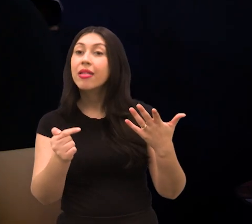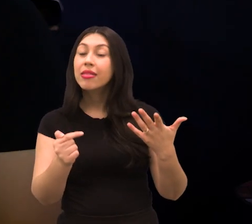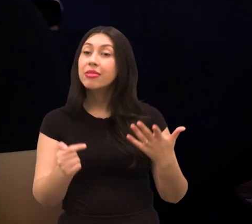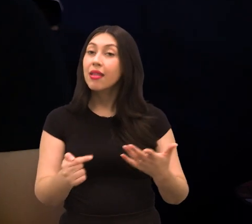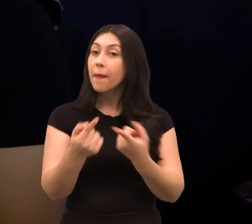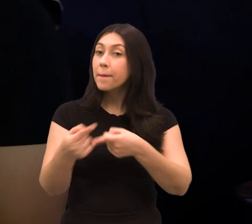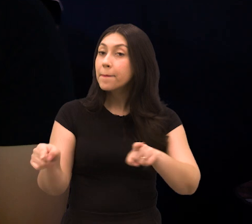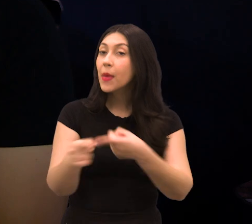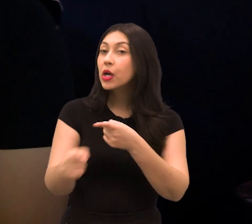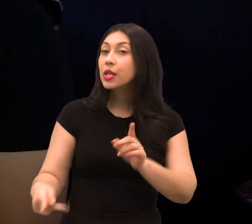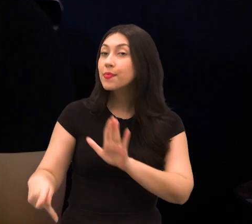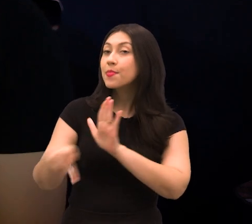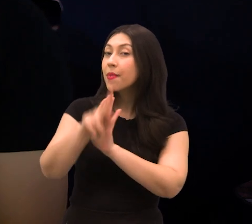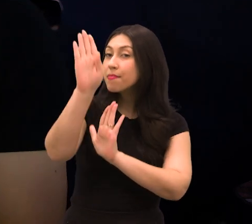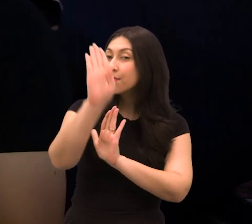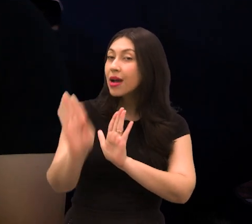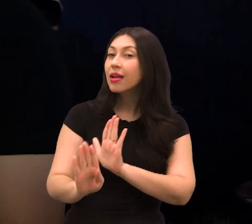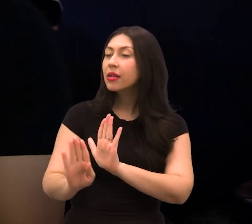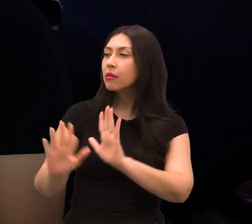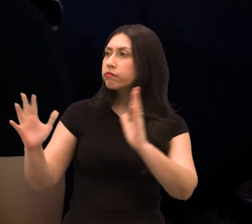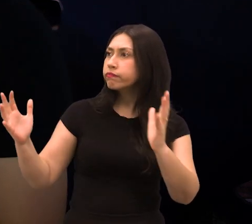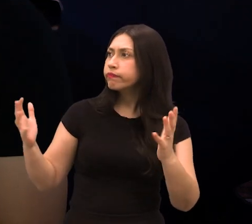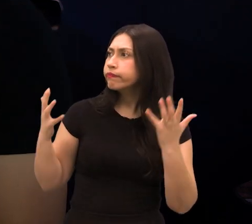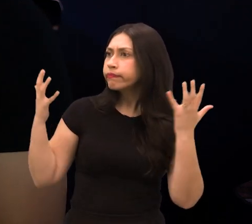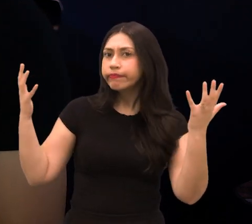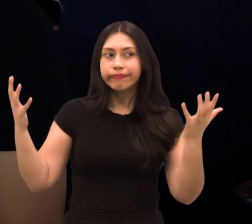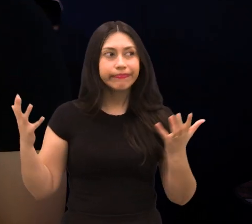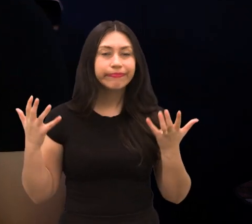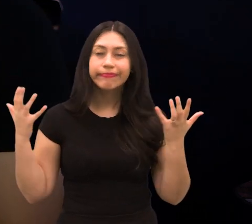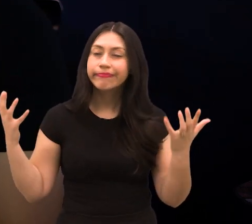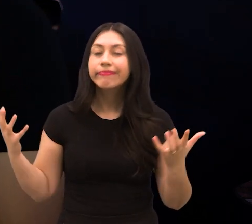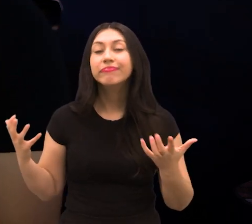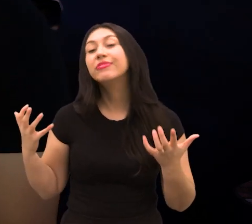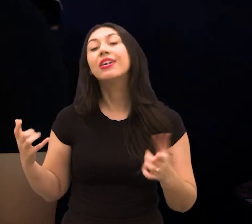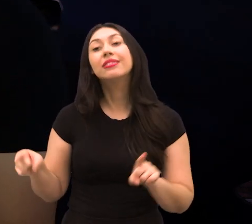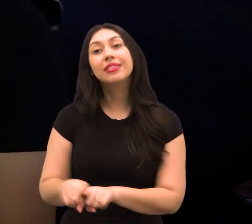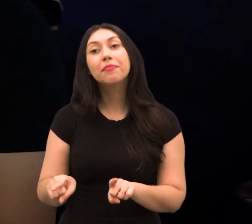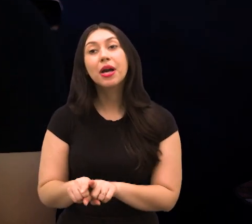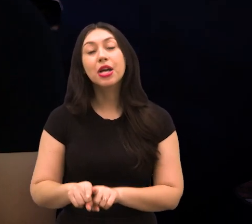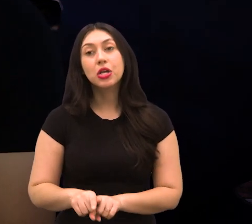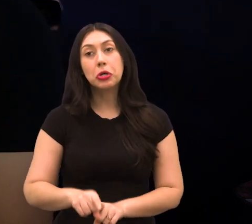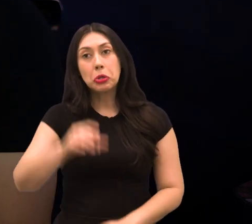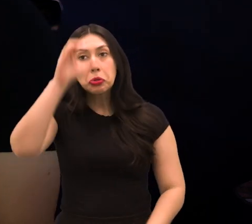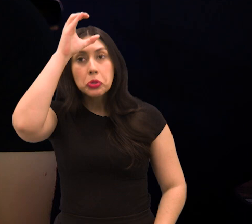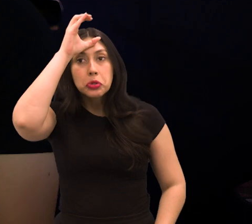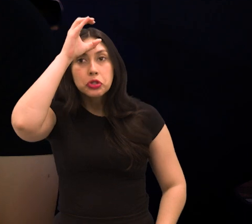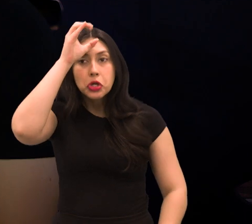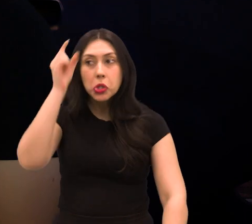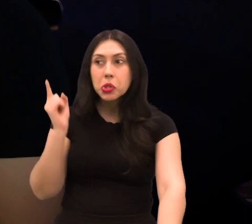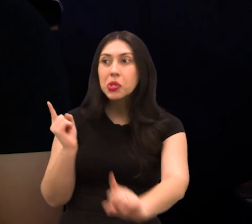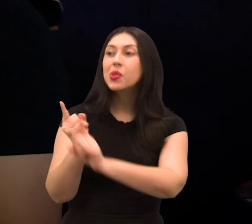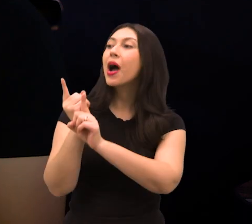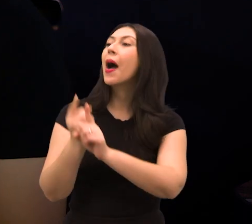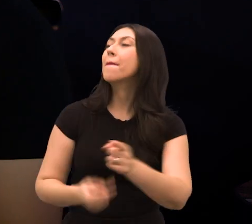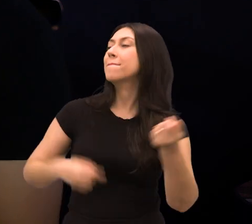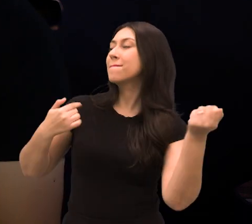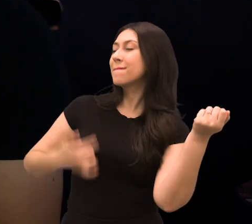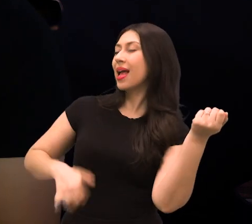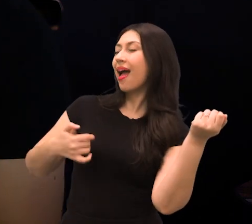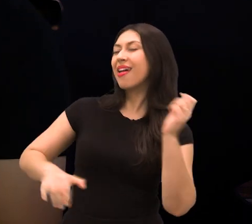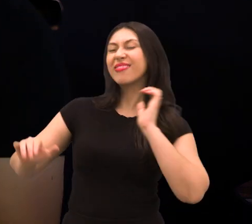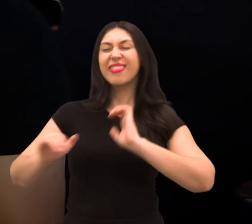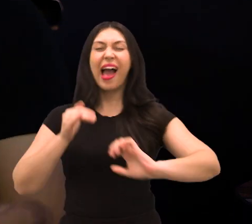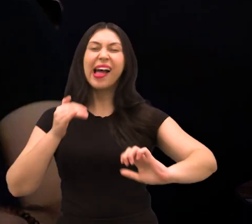popular brasileira. Eu fui muito influenciado por isso. Né? Todos os meus tios, na hora que se encontravam, gostavam de tocar